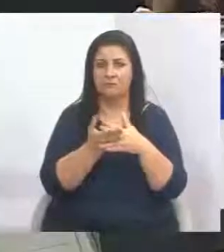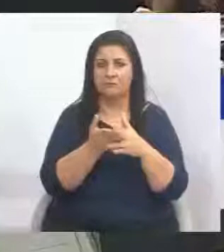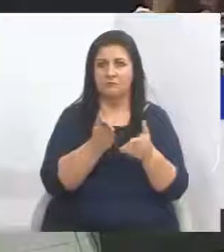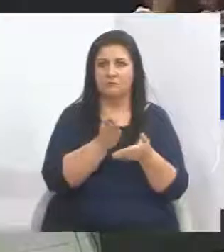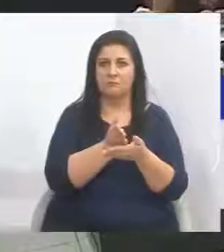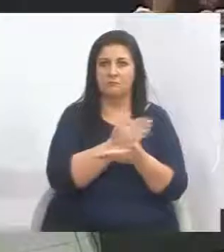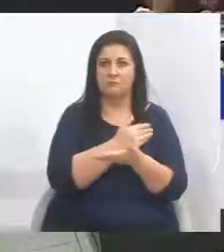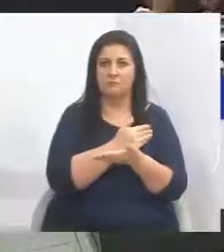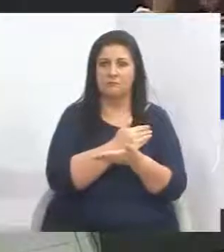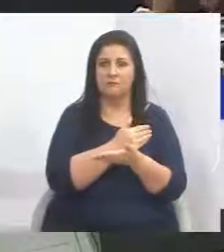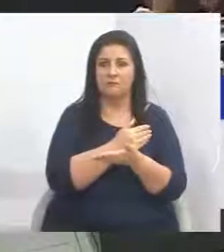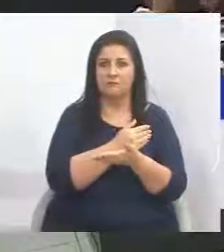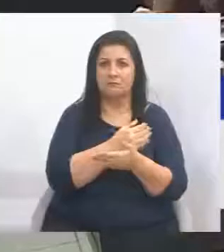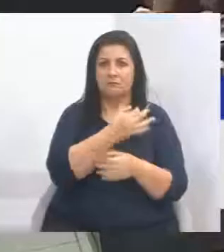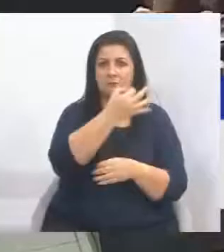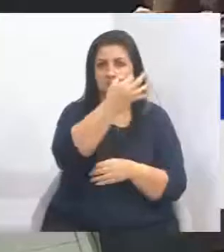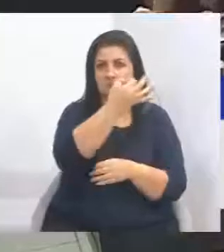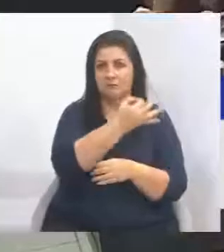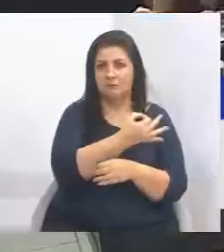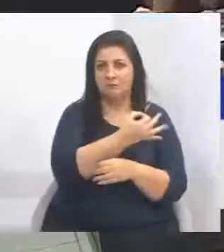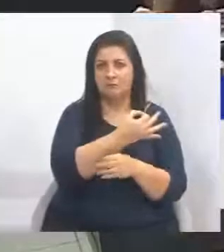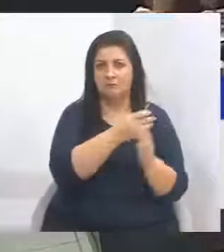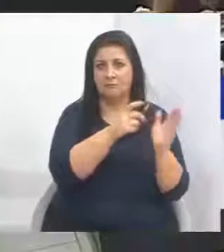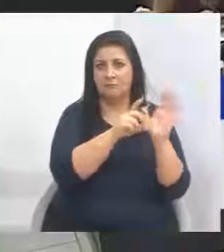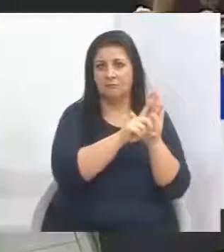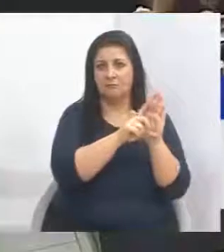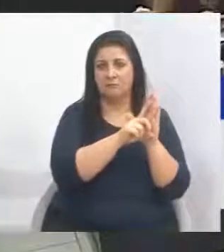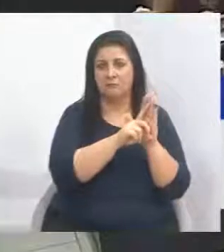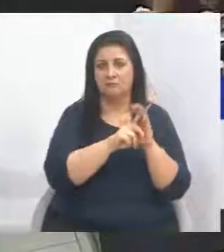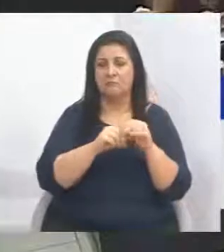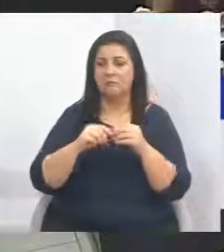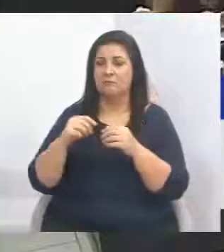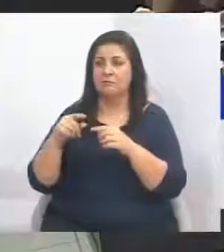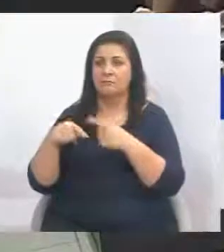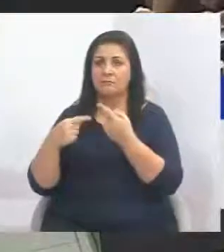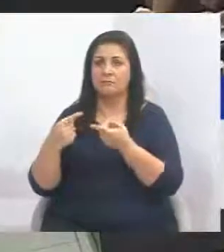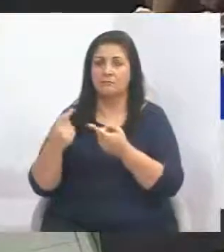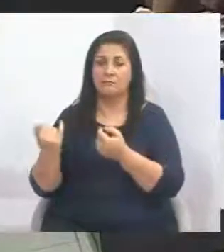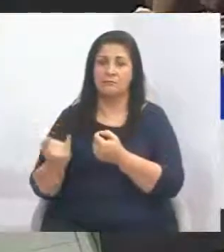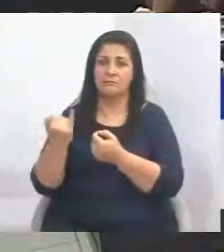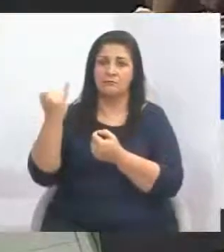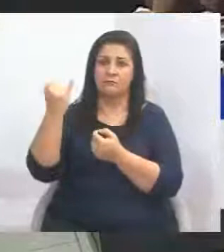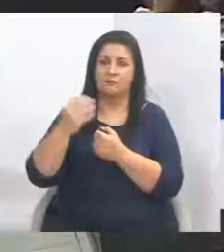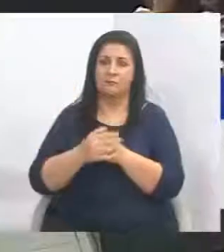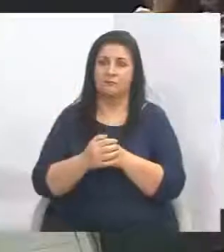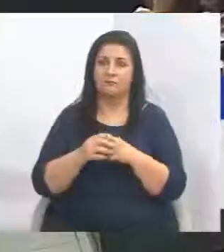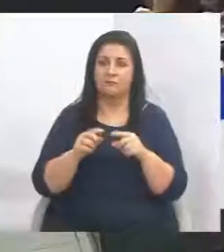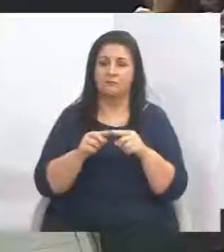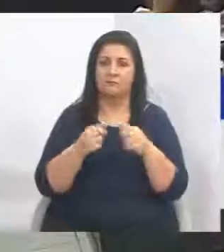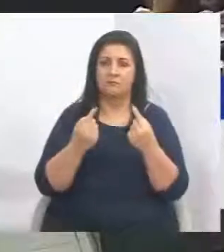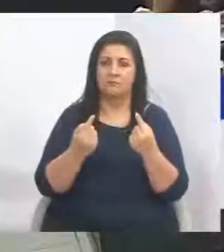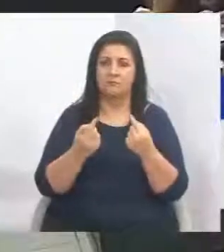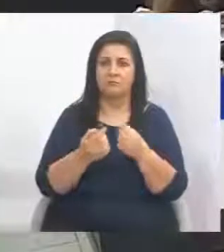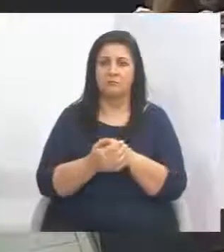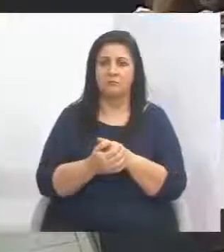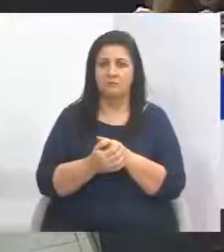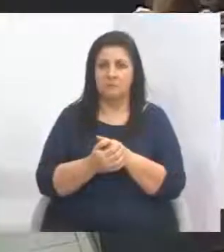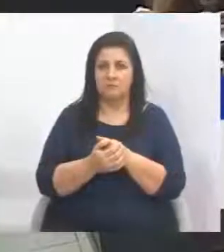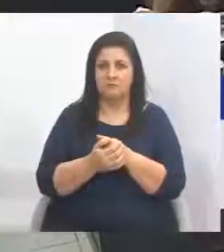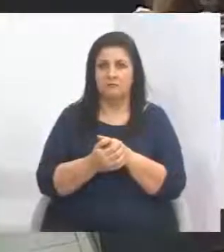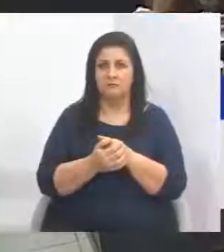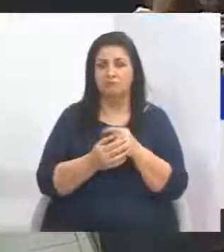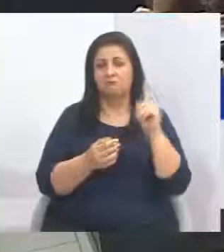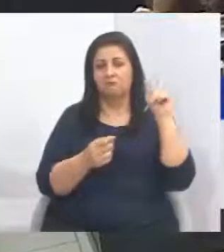texto legal e o mérito. O mérito não tem que se discutir, é de suma relevância. Mas como eu disse, até sendo